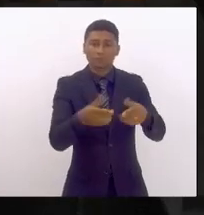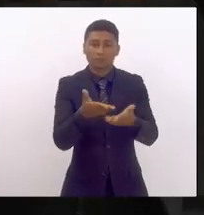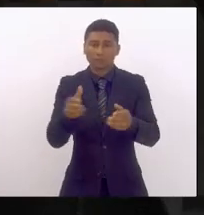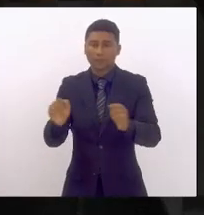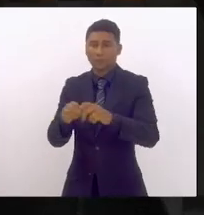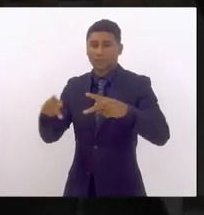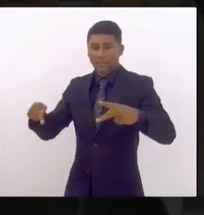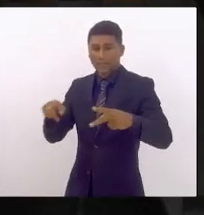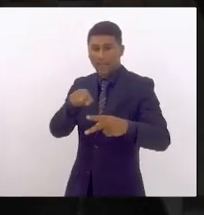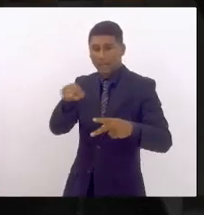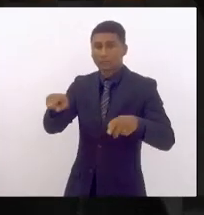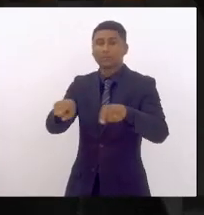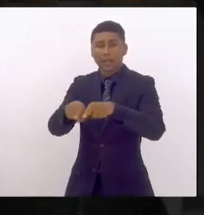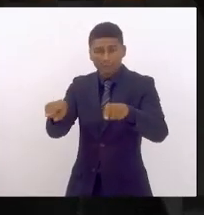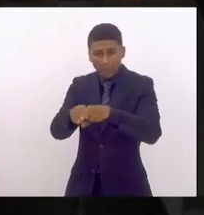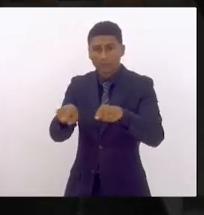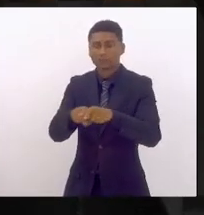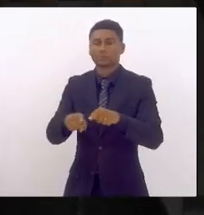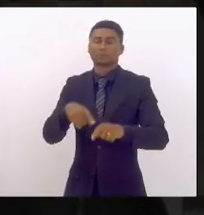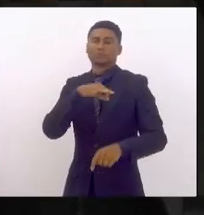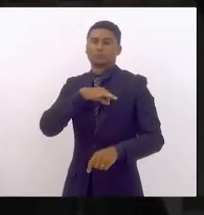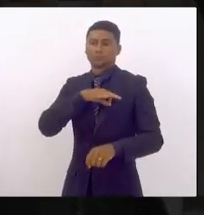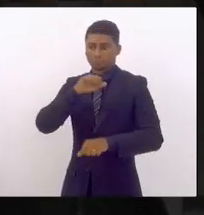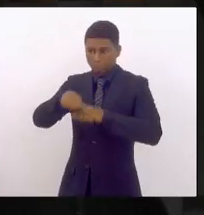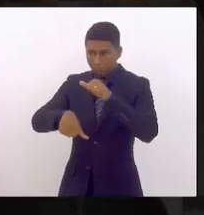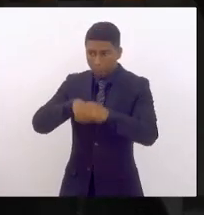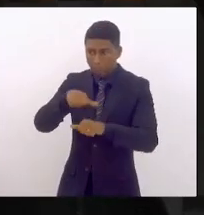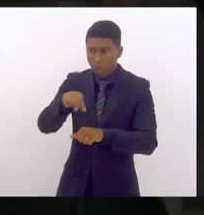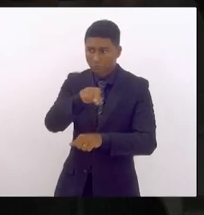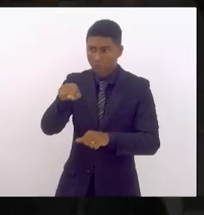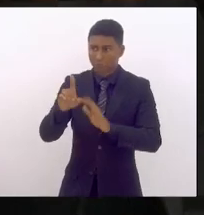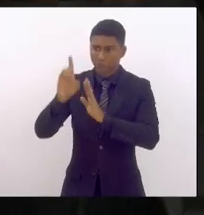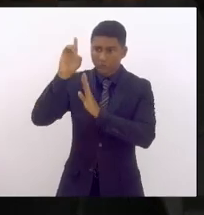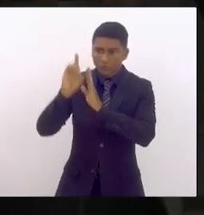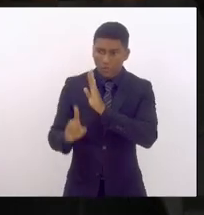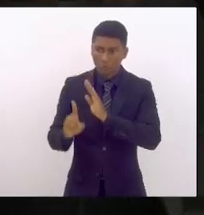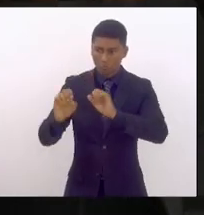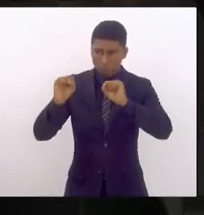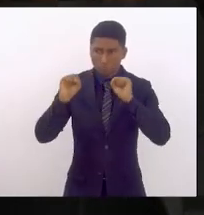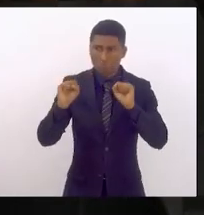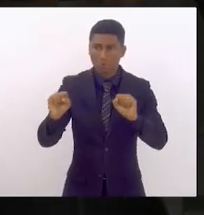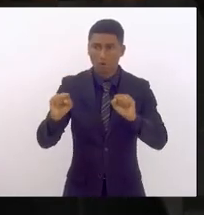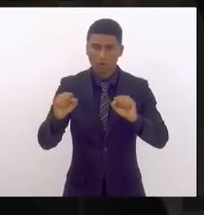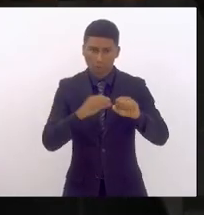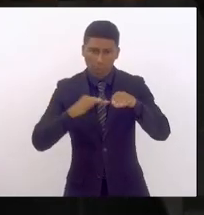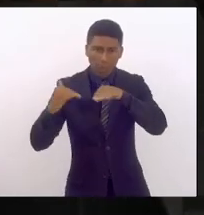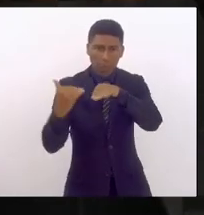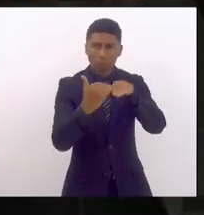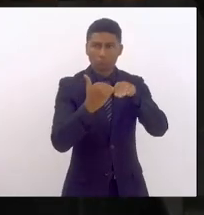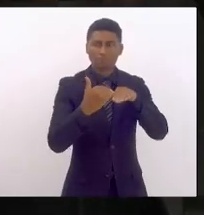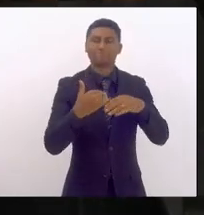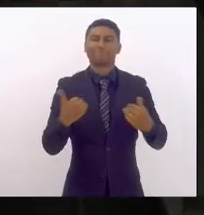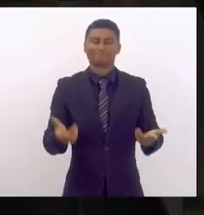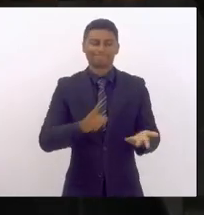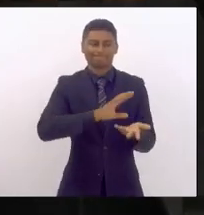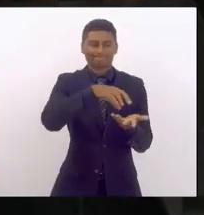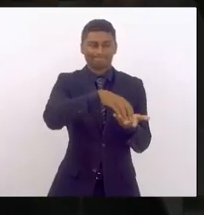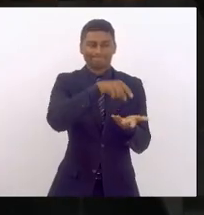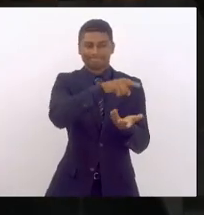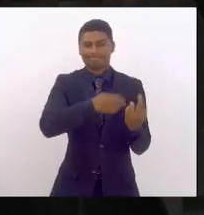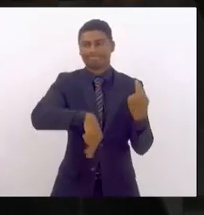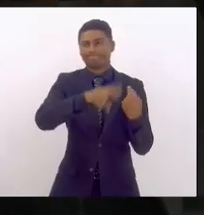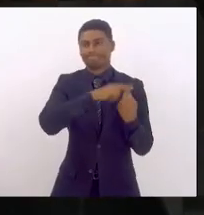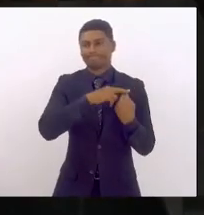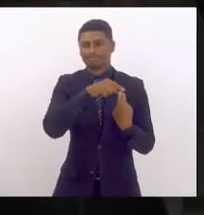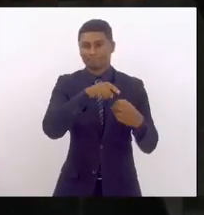aposentados e pensionistas que têm o direito ao reajuste pela paridade o órgão responsável